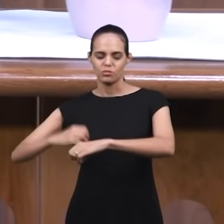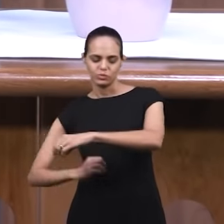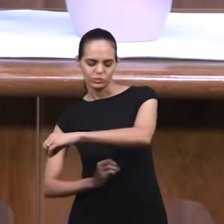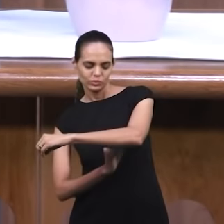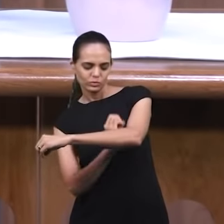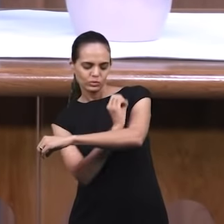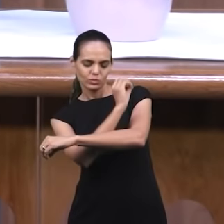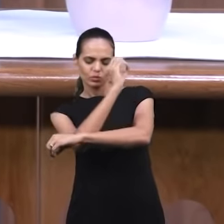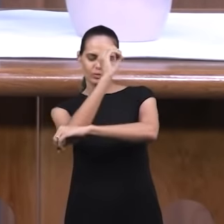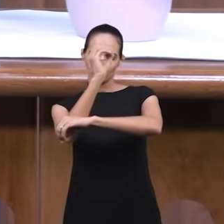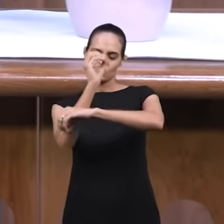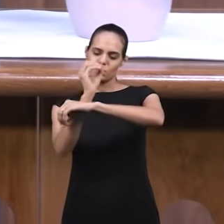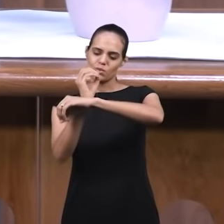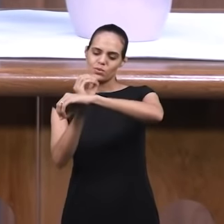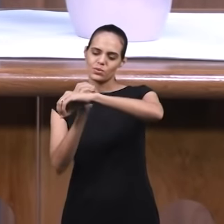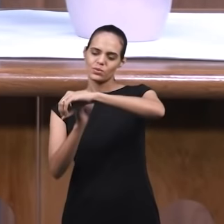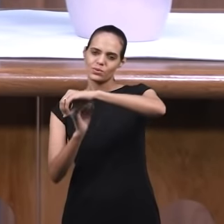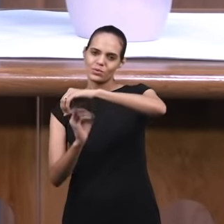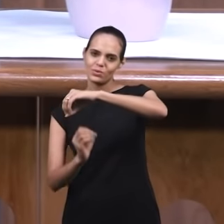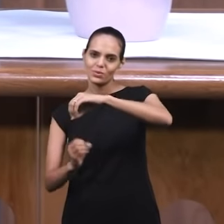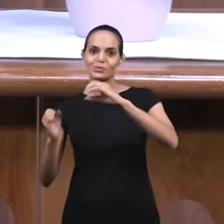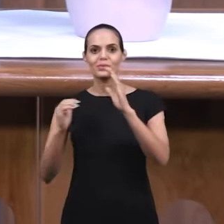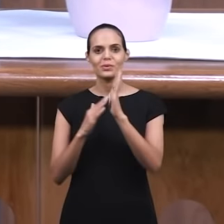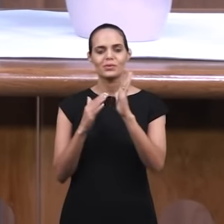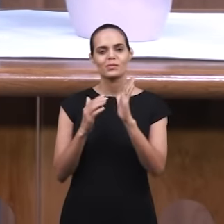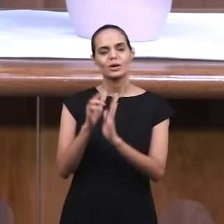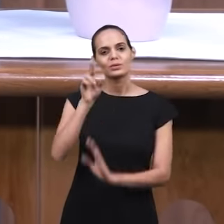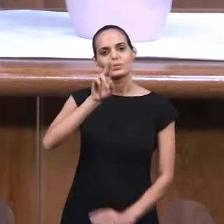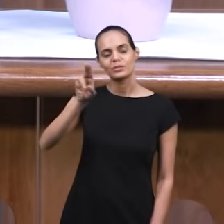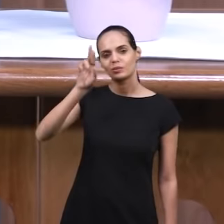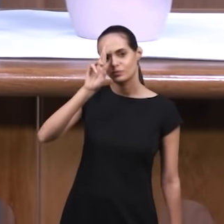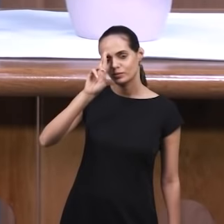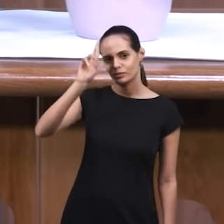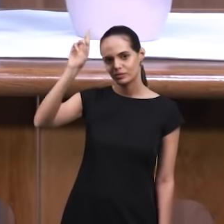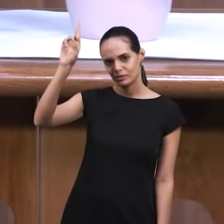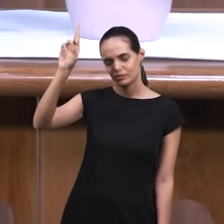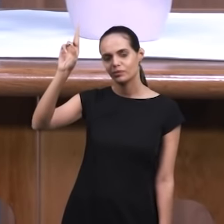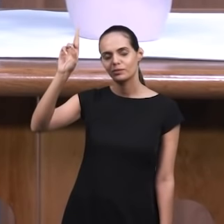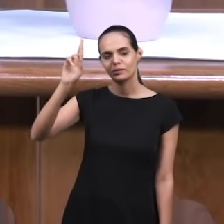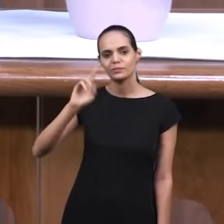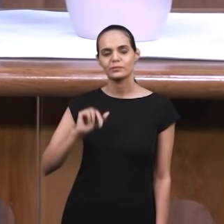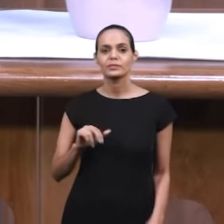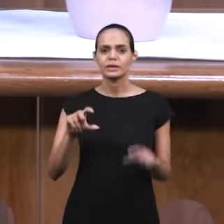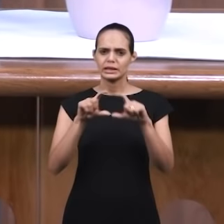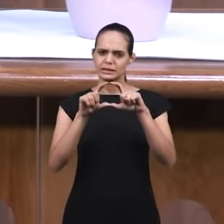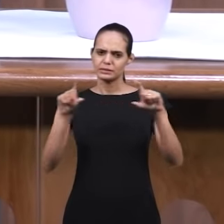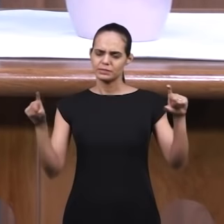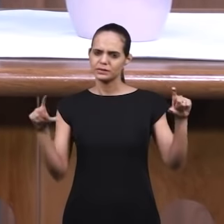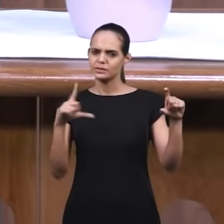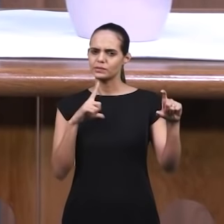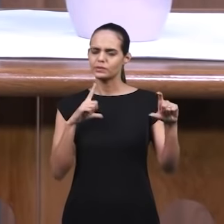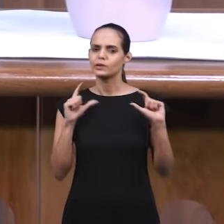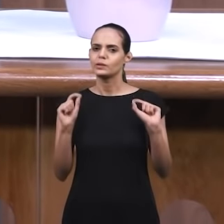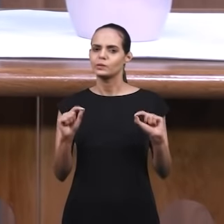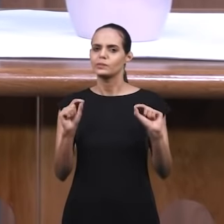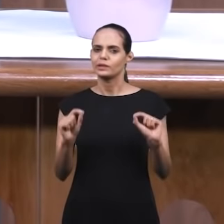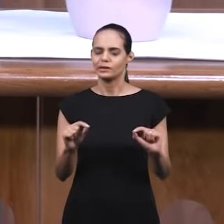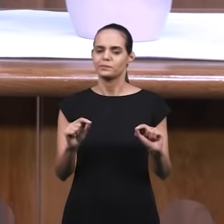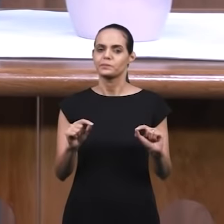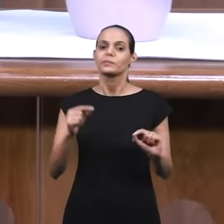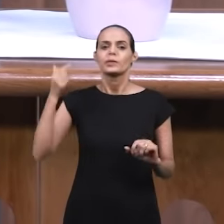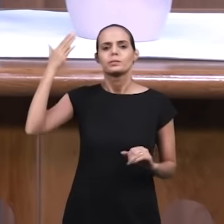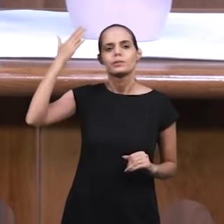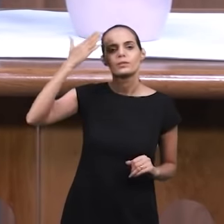até o ocaso, seja louvado o nome do Senhor. Ali, ele está nos dando uma demonstração